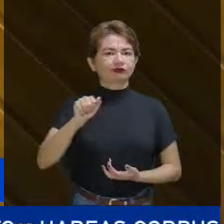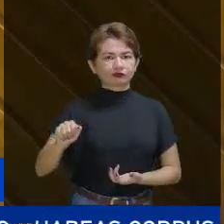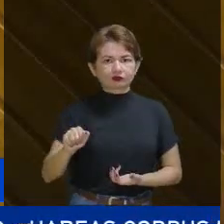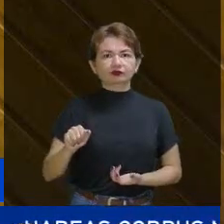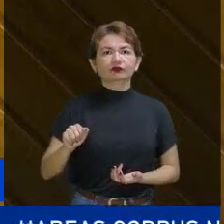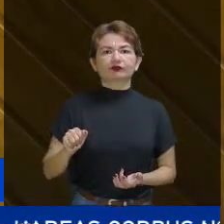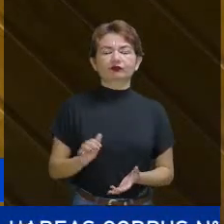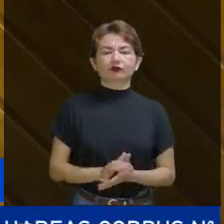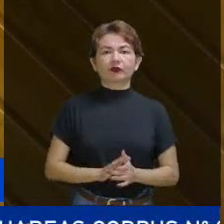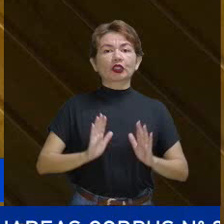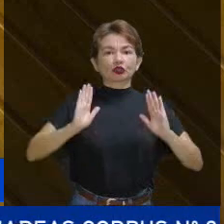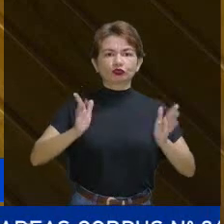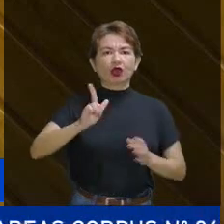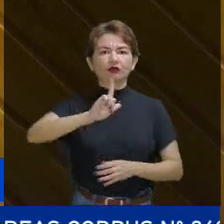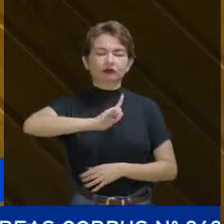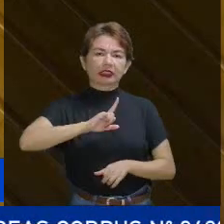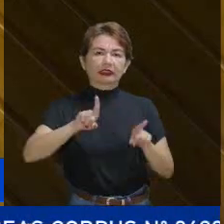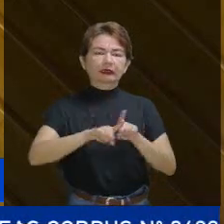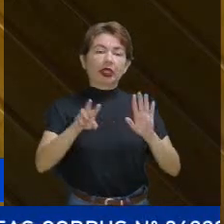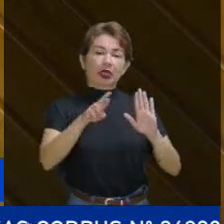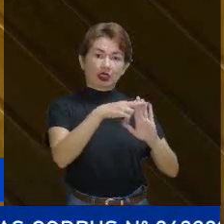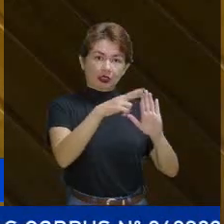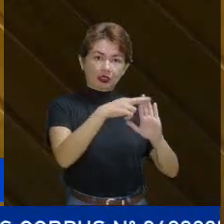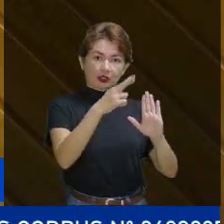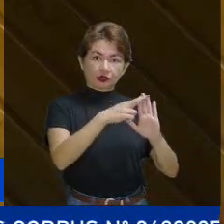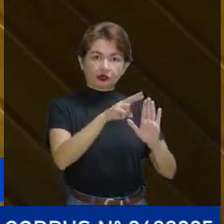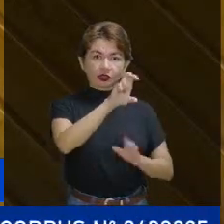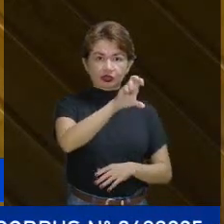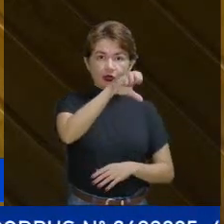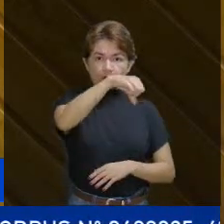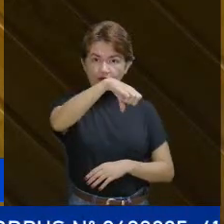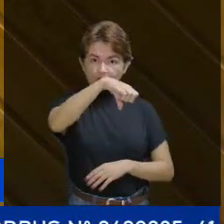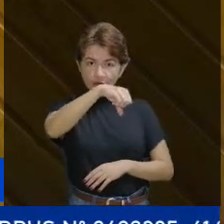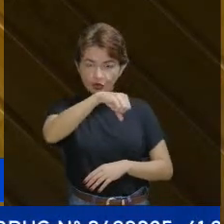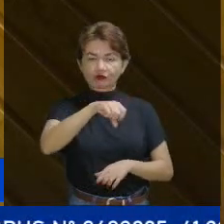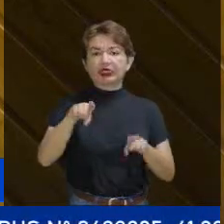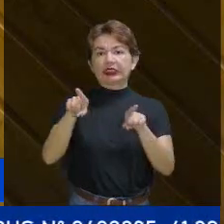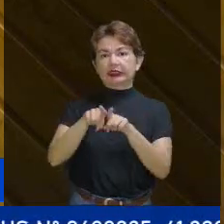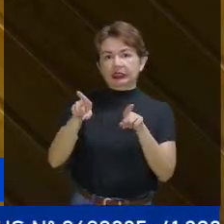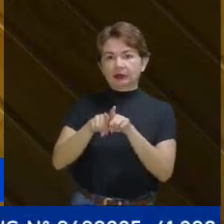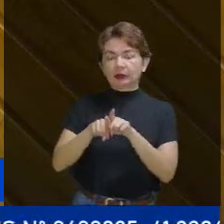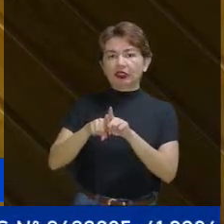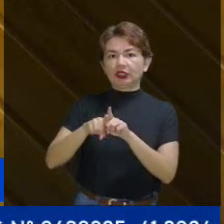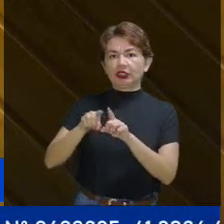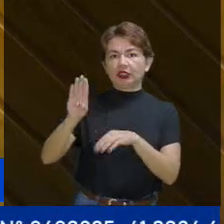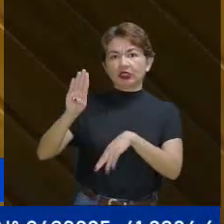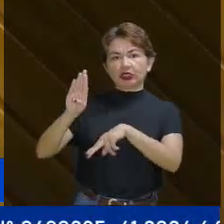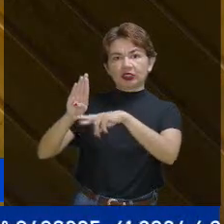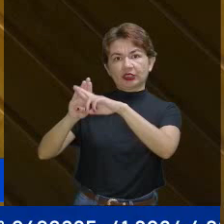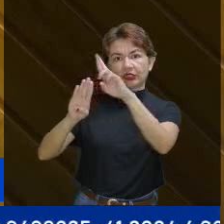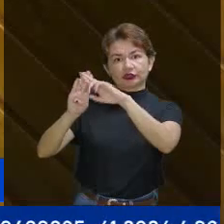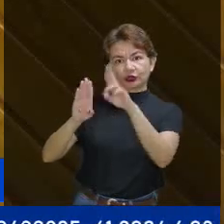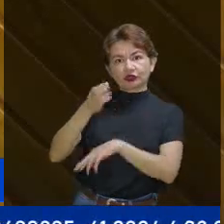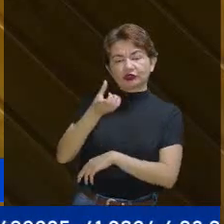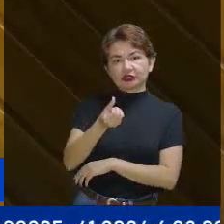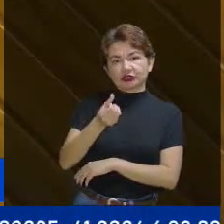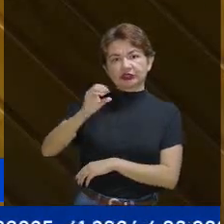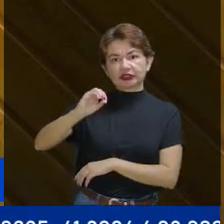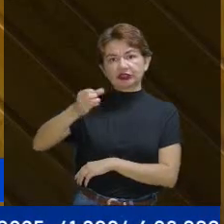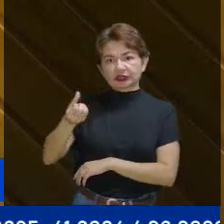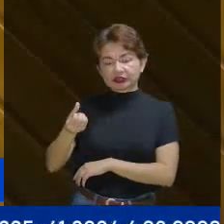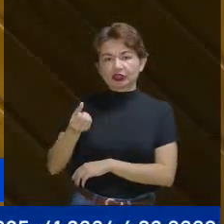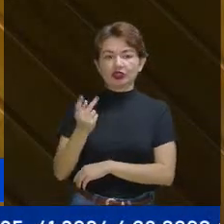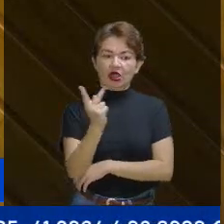dia estava vigente tanto a resolução 599 quanto a resolução